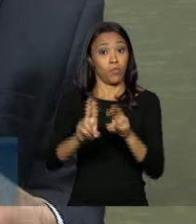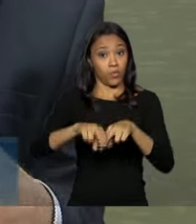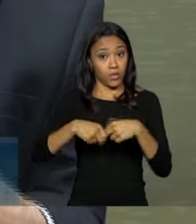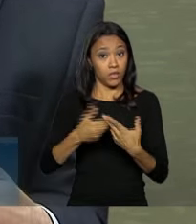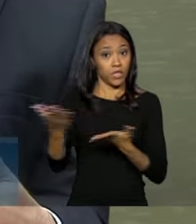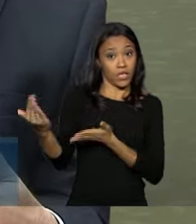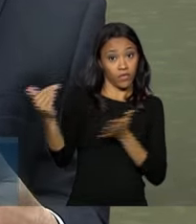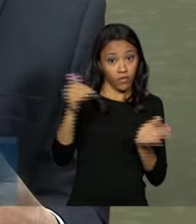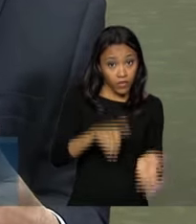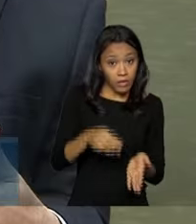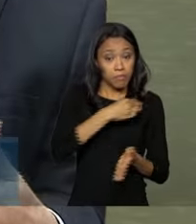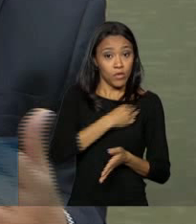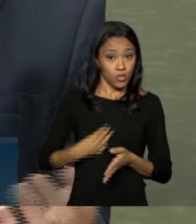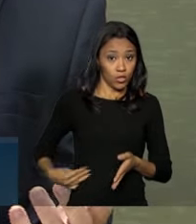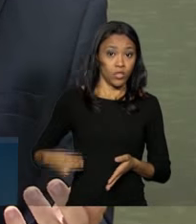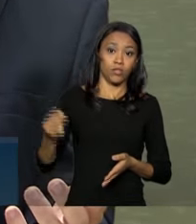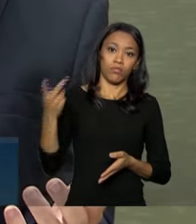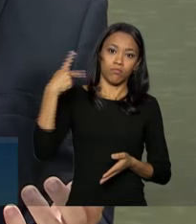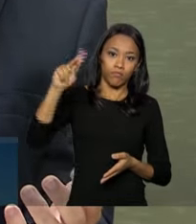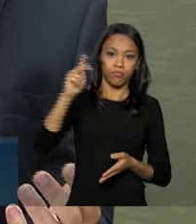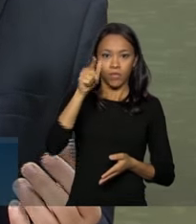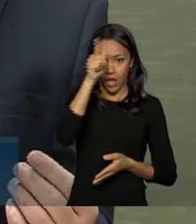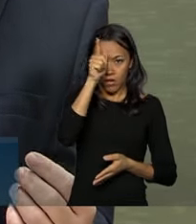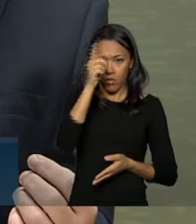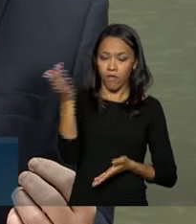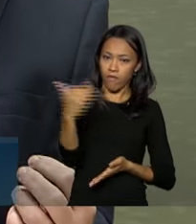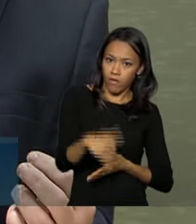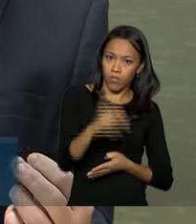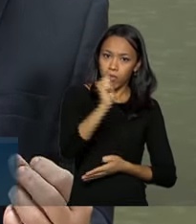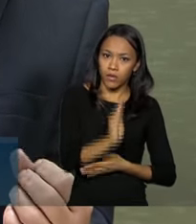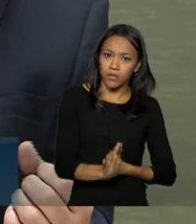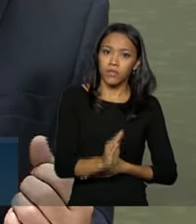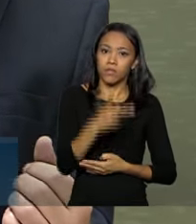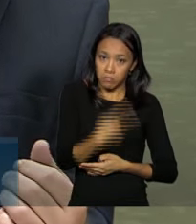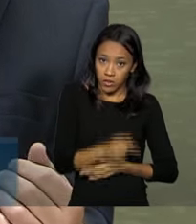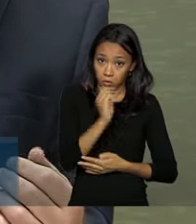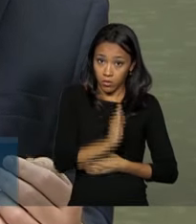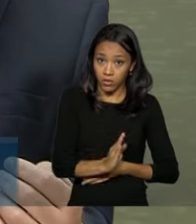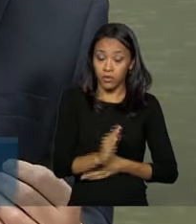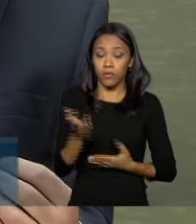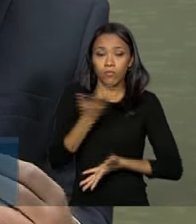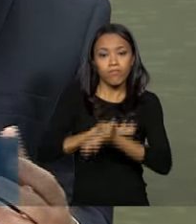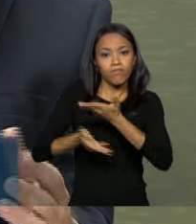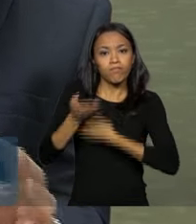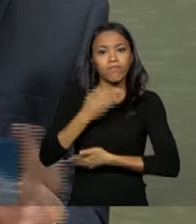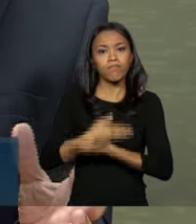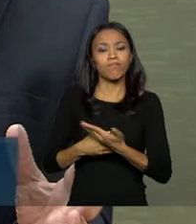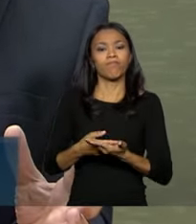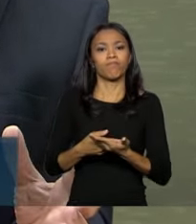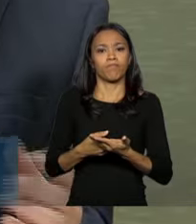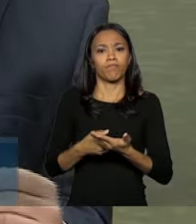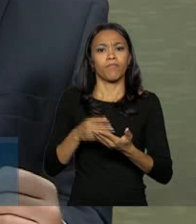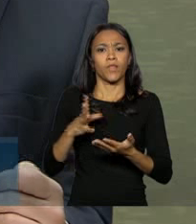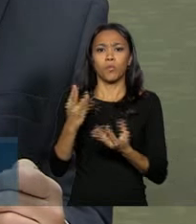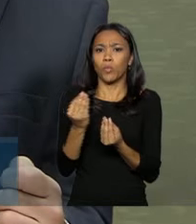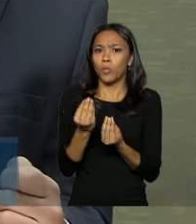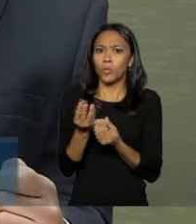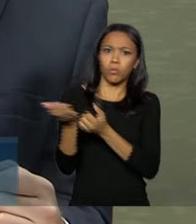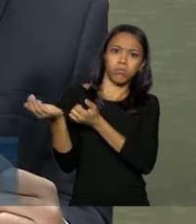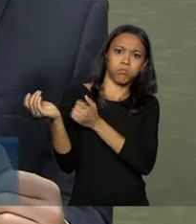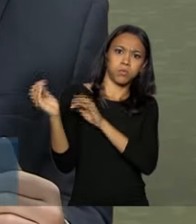e vice-ministros alemães, praticamente o gabinete, dois terços, três quartos do